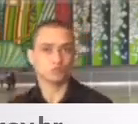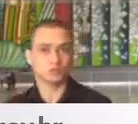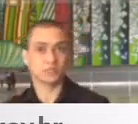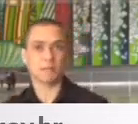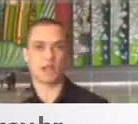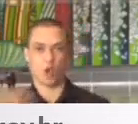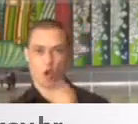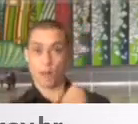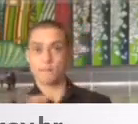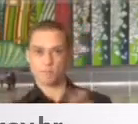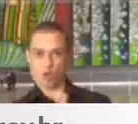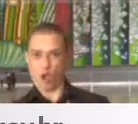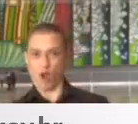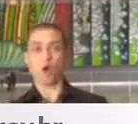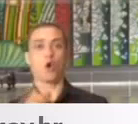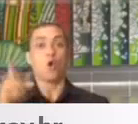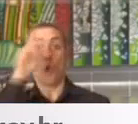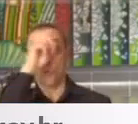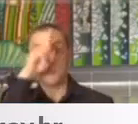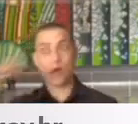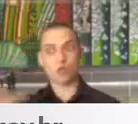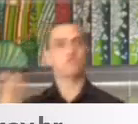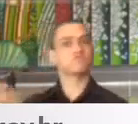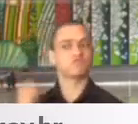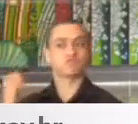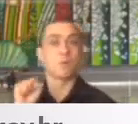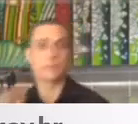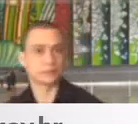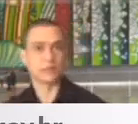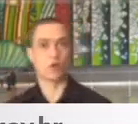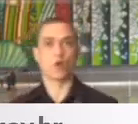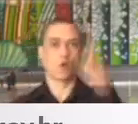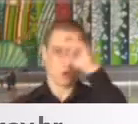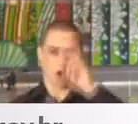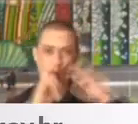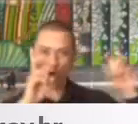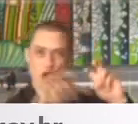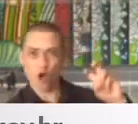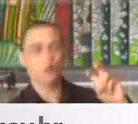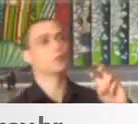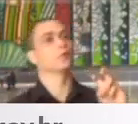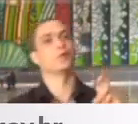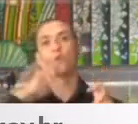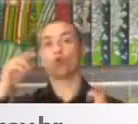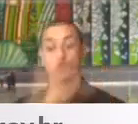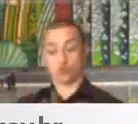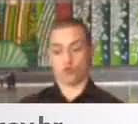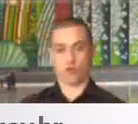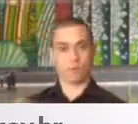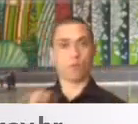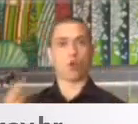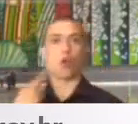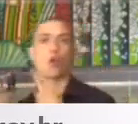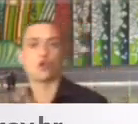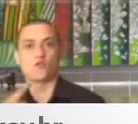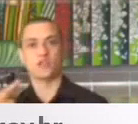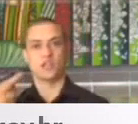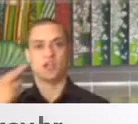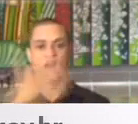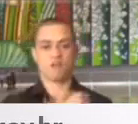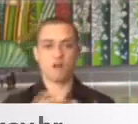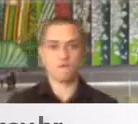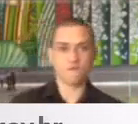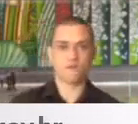obras. Obras de hospitais, obras de pronto-socorros, obras públicas em rodovias, ferrovias,